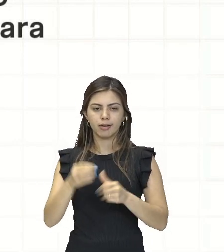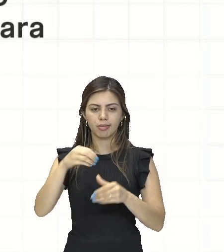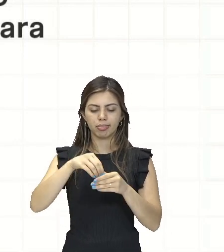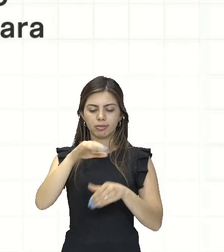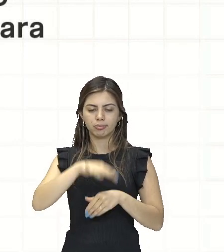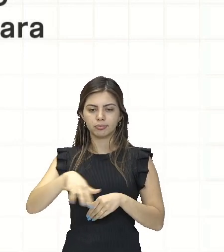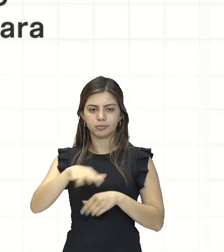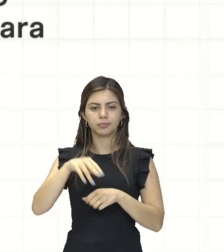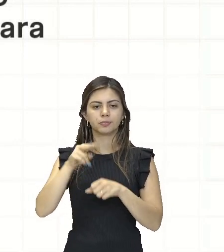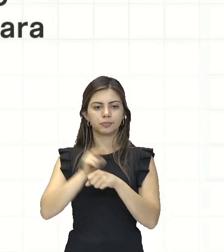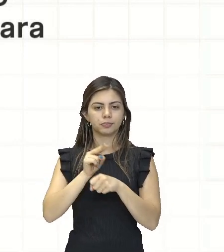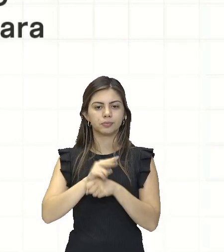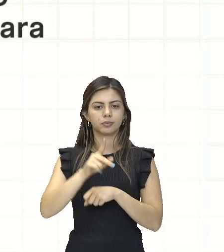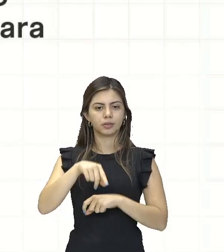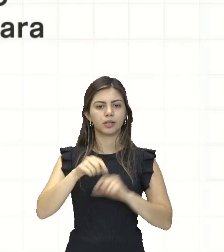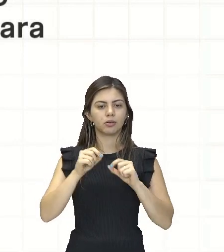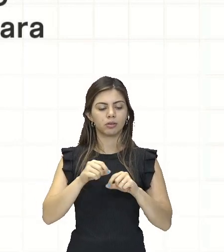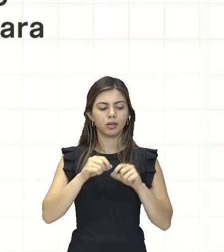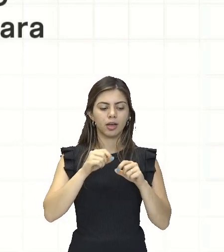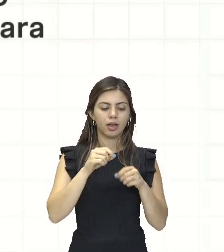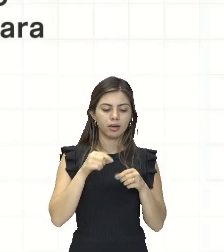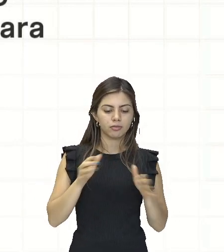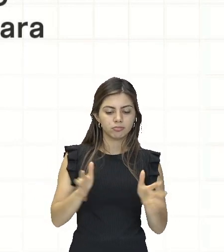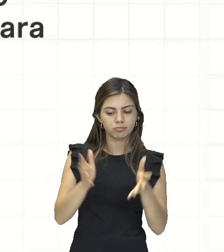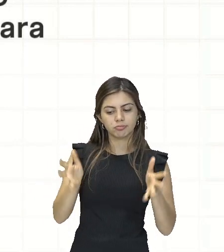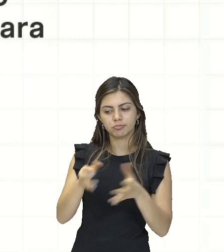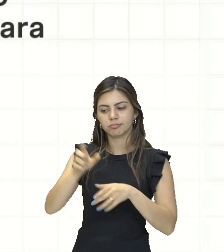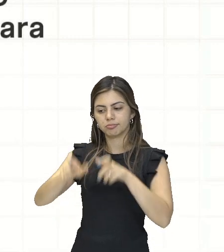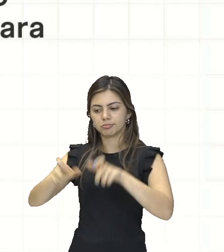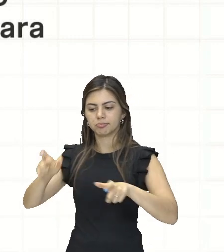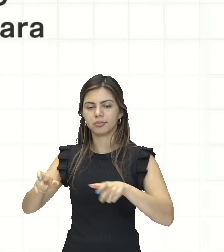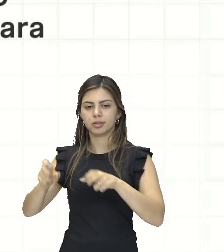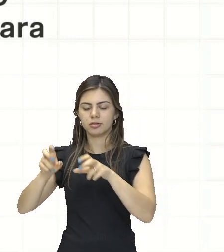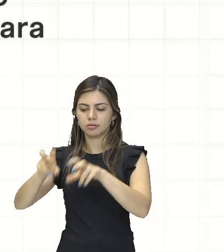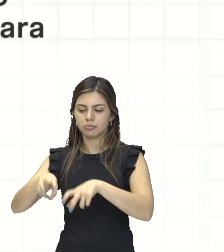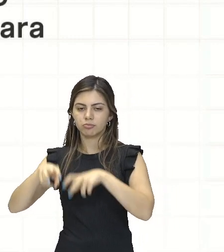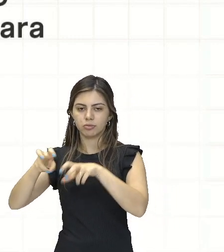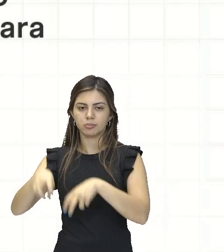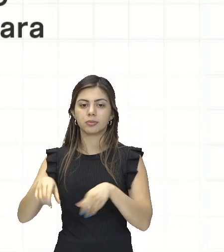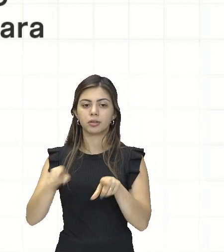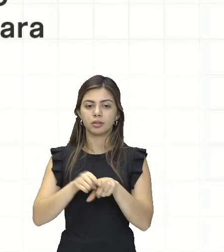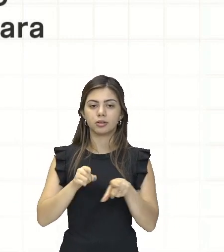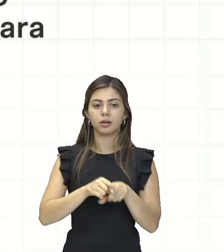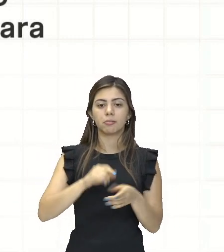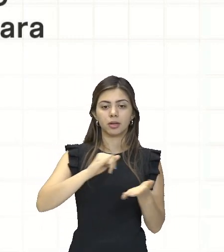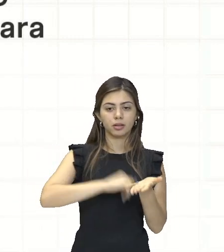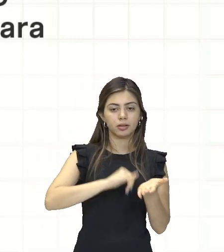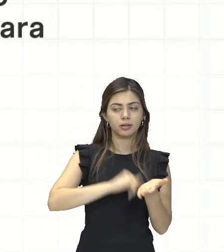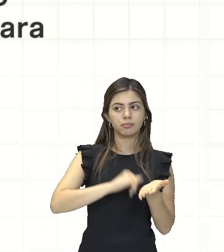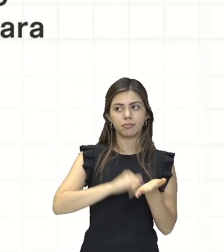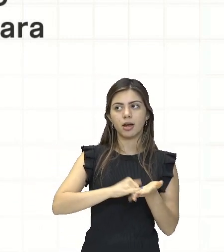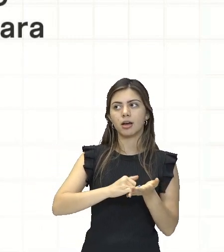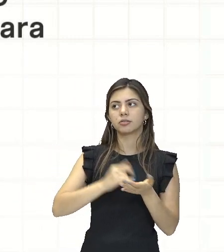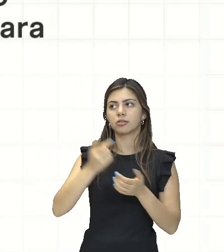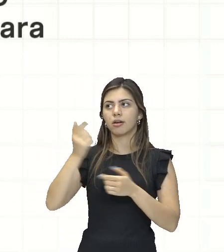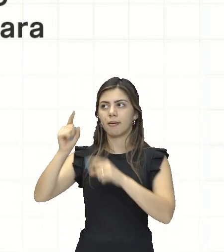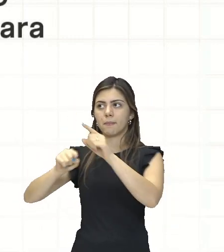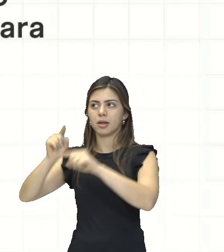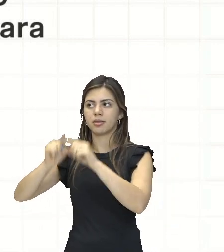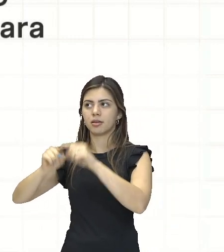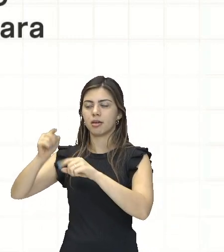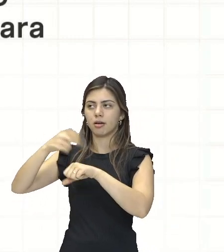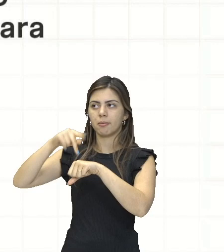produção manufatureira, imposição de taxas para produtos estrangeiros. E os representantes